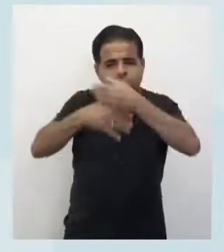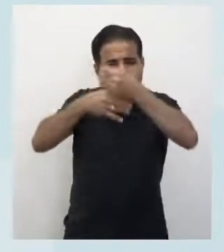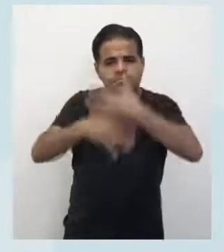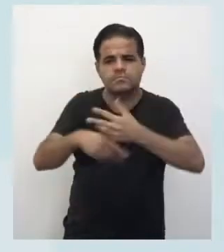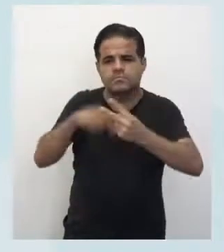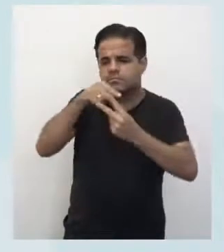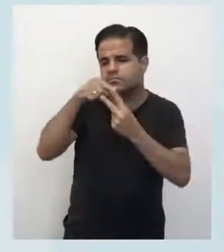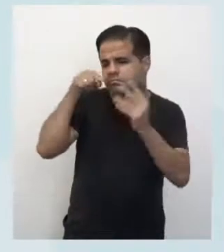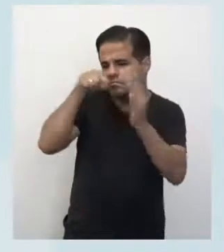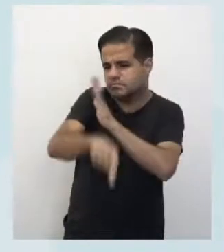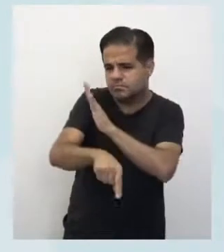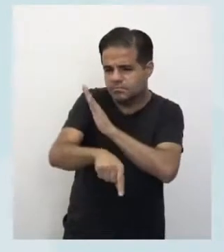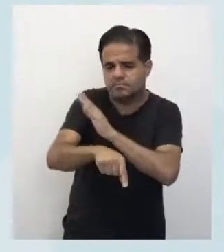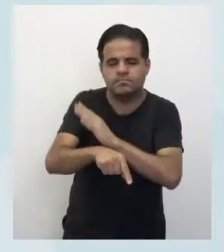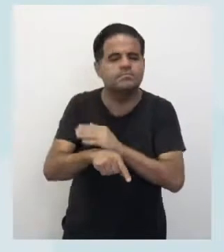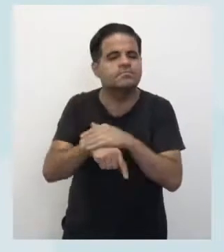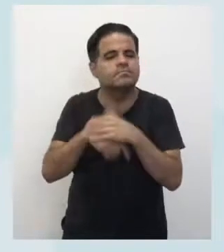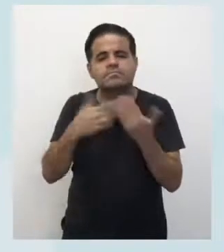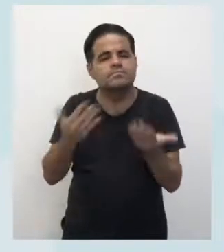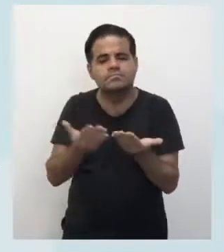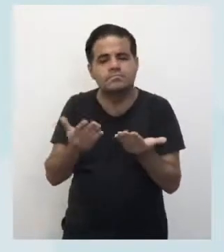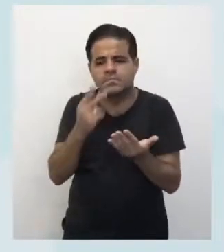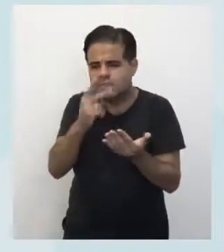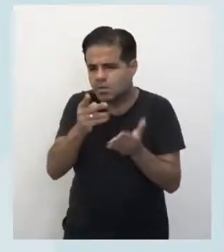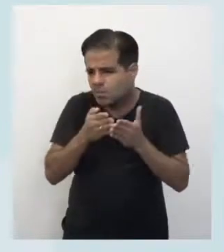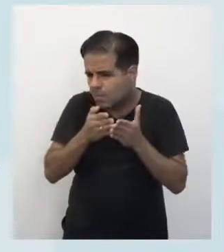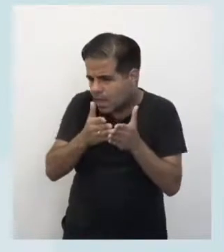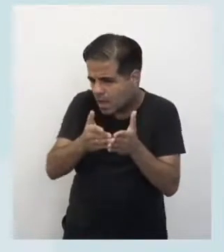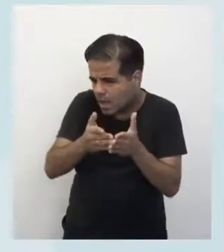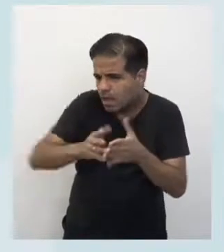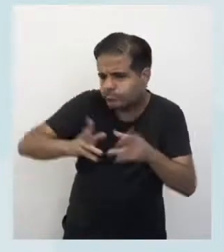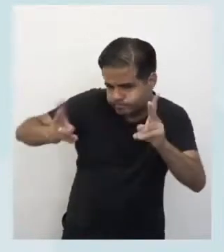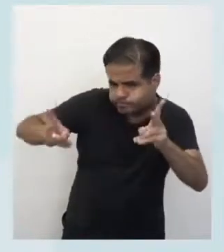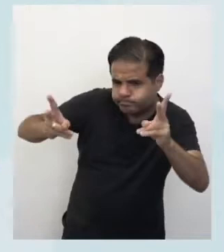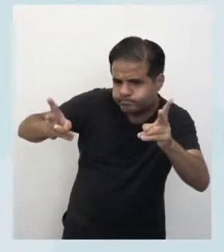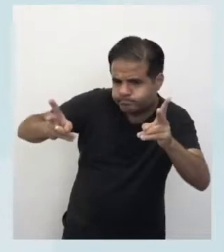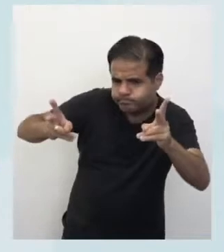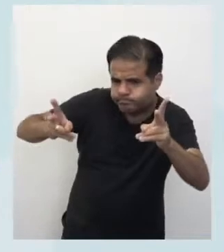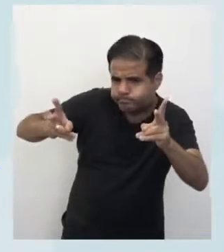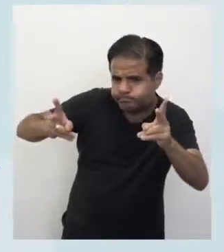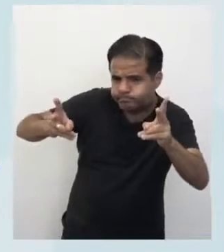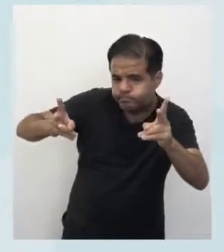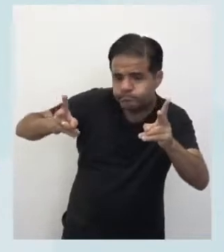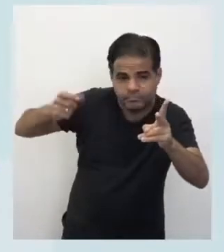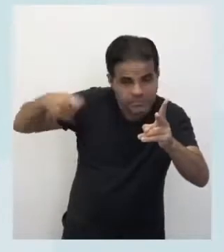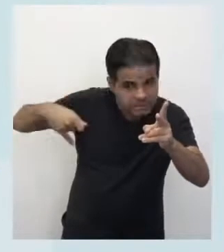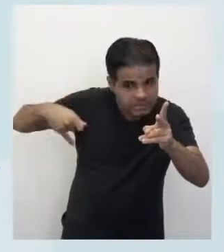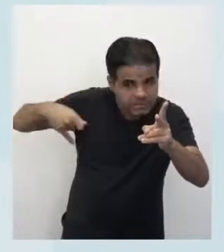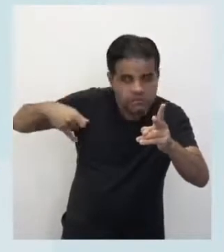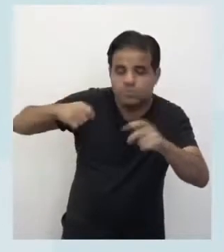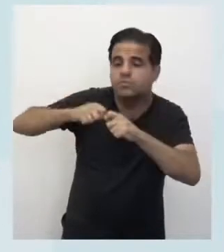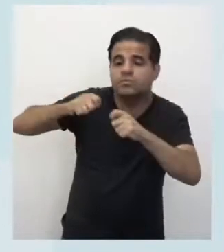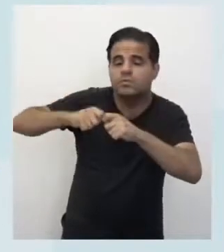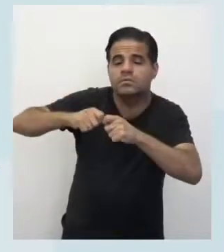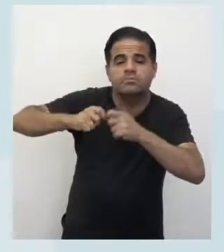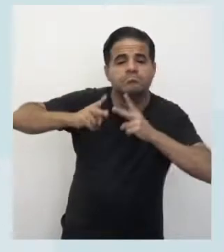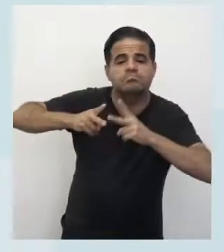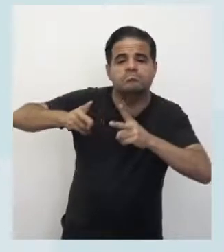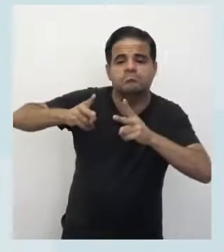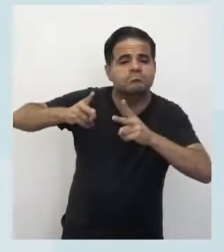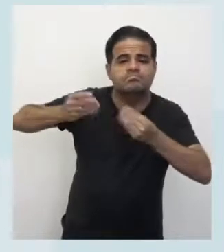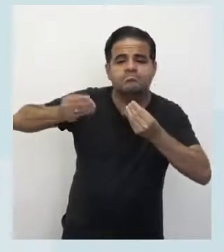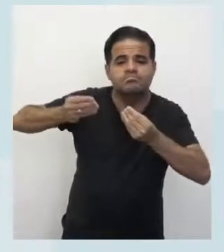duas perguntas. Primeiro, seu barco ainda é o mesmo? Se sim, o que faz com que ele permaneça o